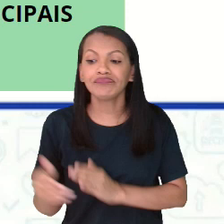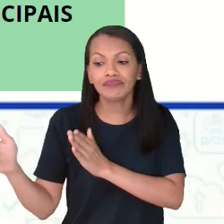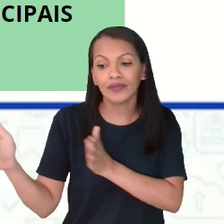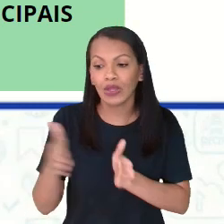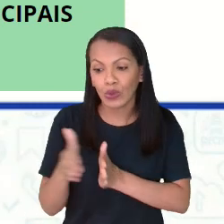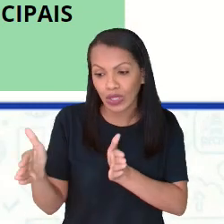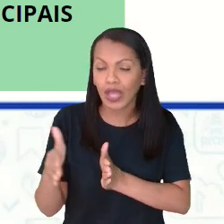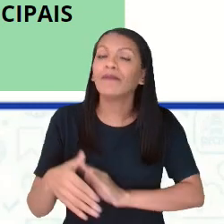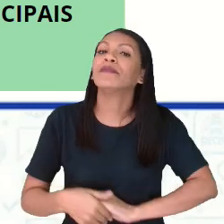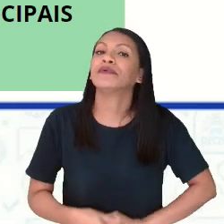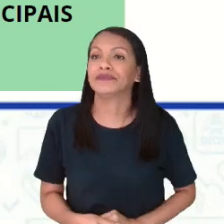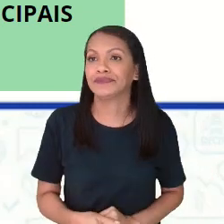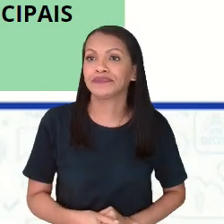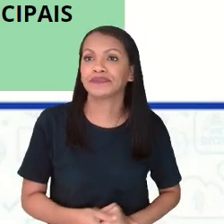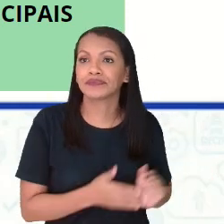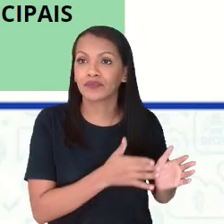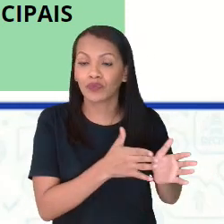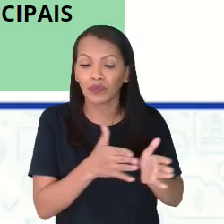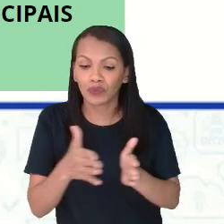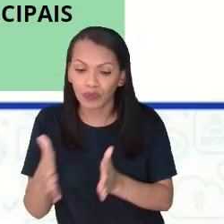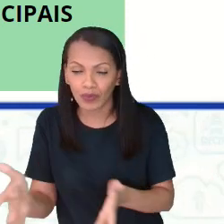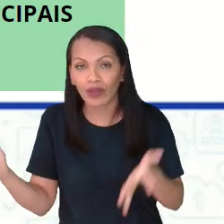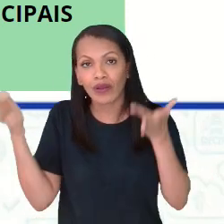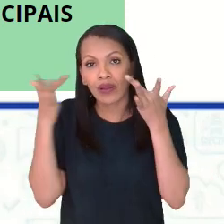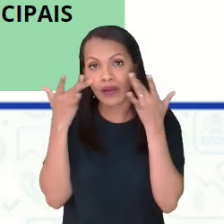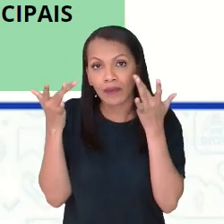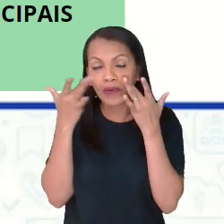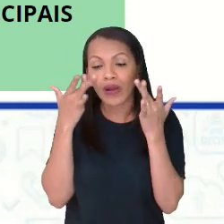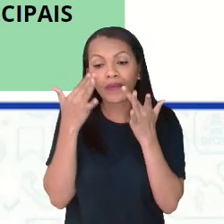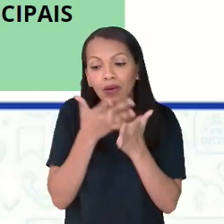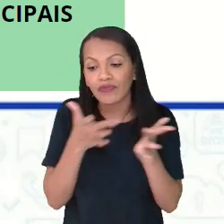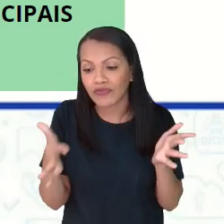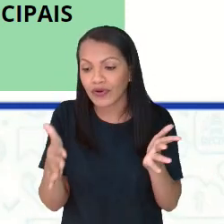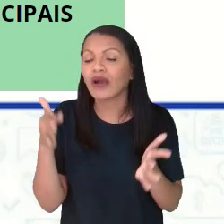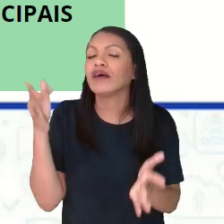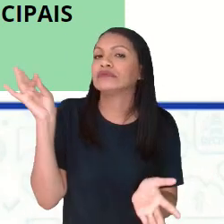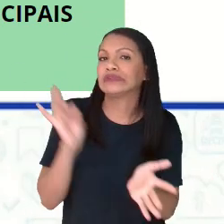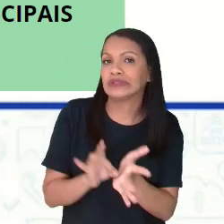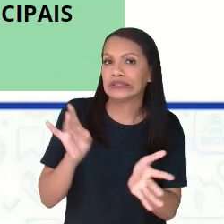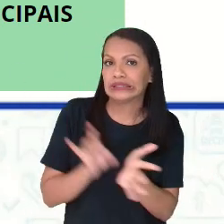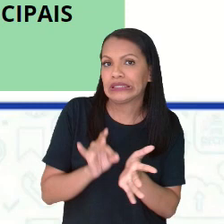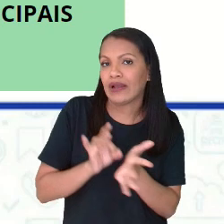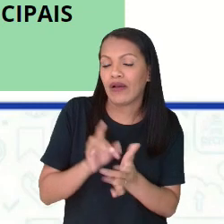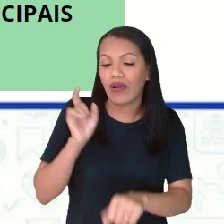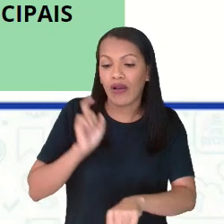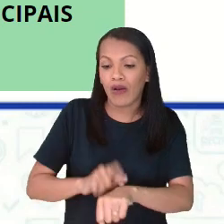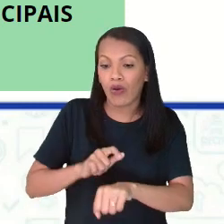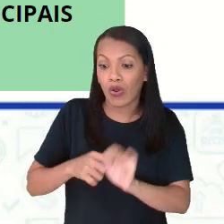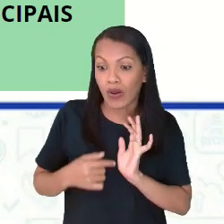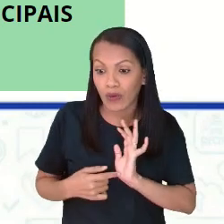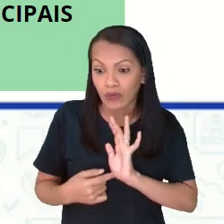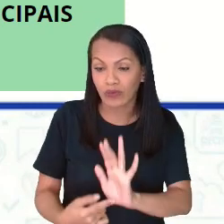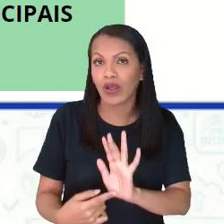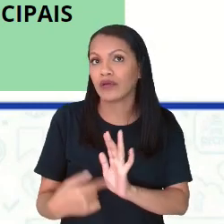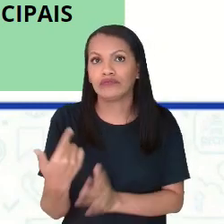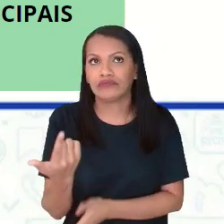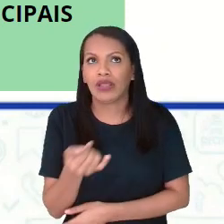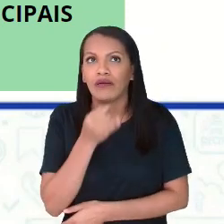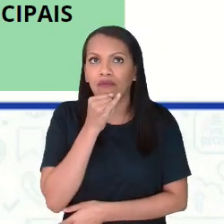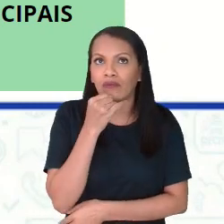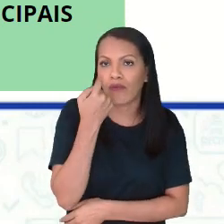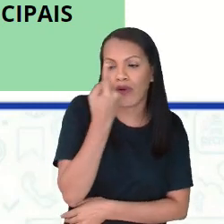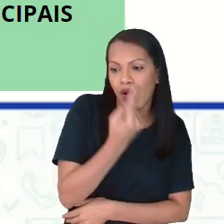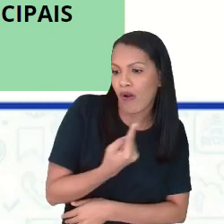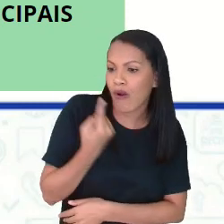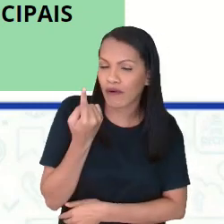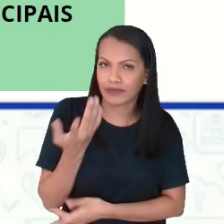tempo. O tempo teatral ele é classificado em tempo real, que indica o momento da representação. O tempo